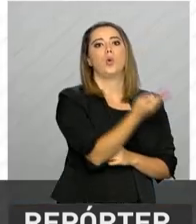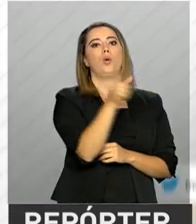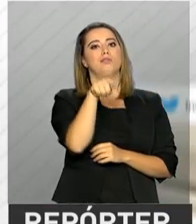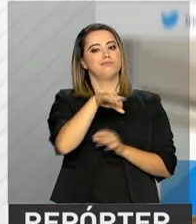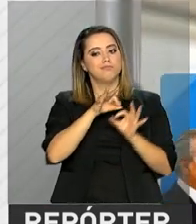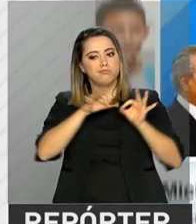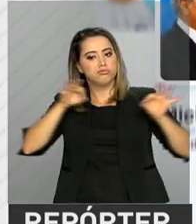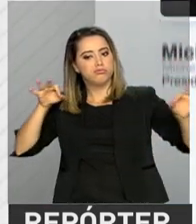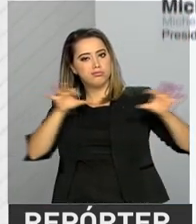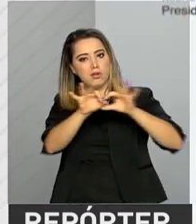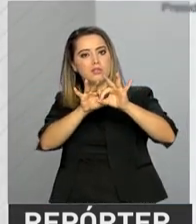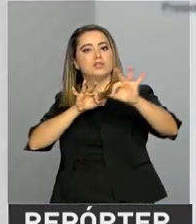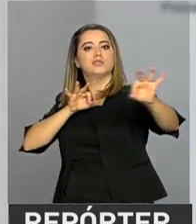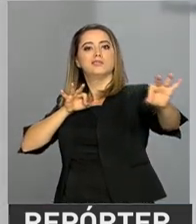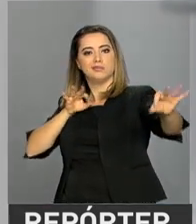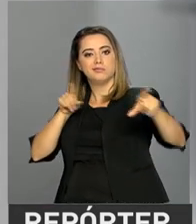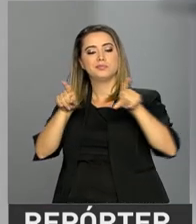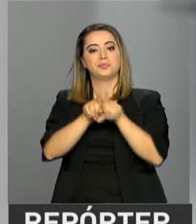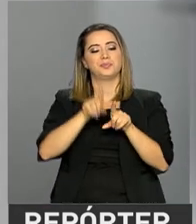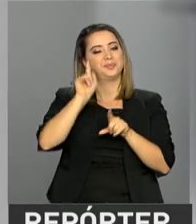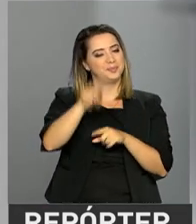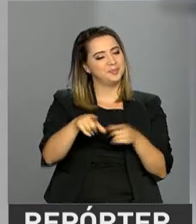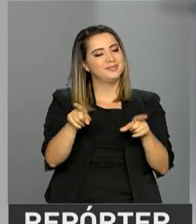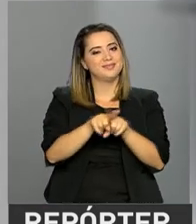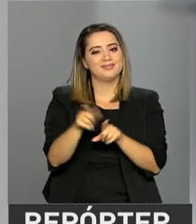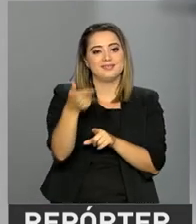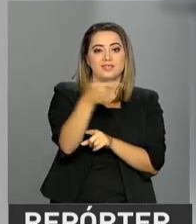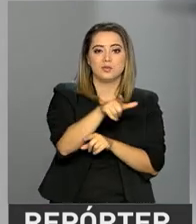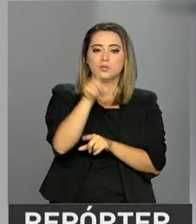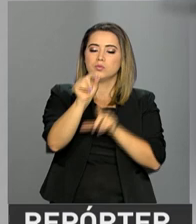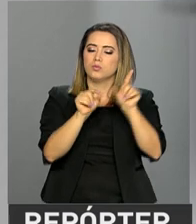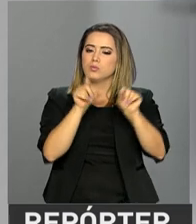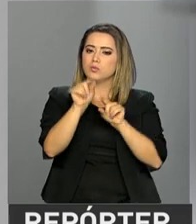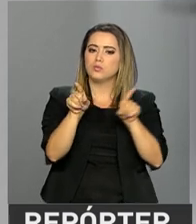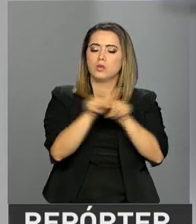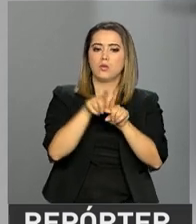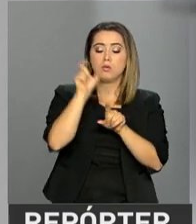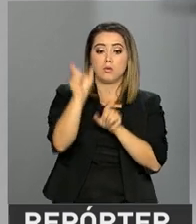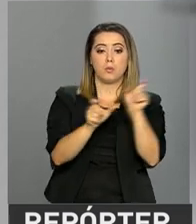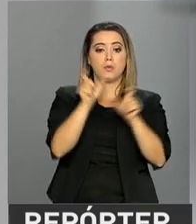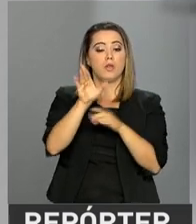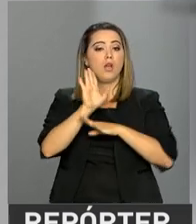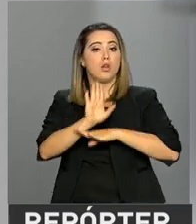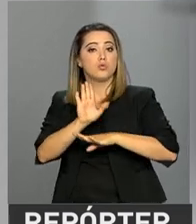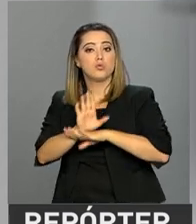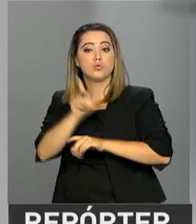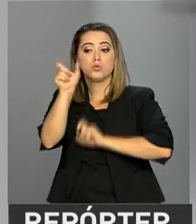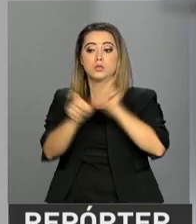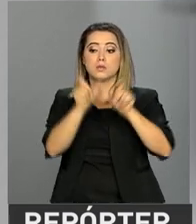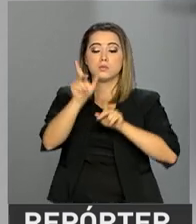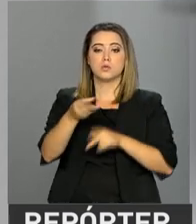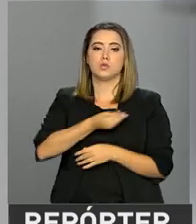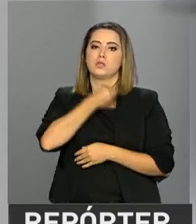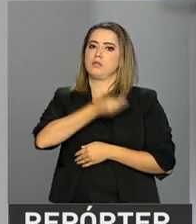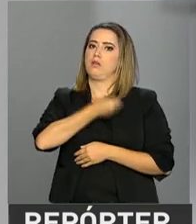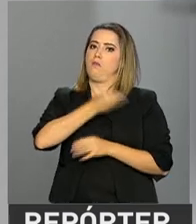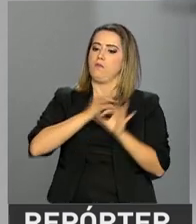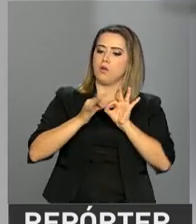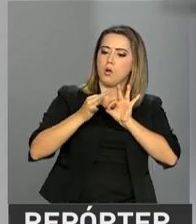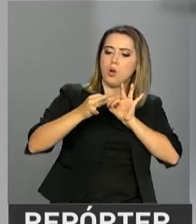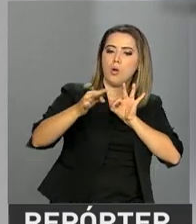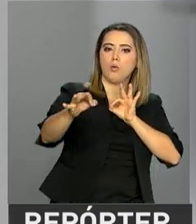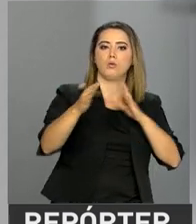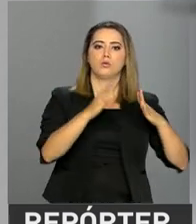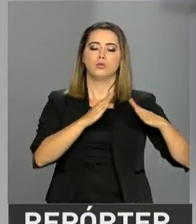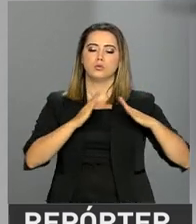presidente ainda comentou sobre outras atribuições da força aérea brasileira como a assistência a populações que vivem em locais de difícil acesso